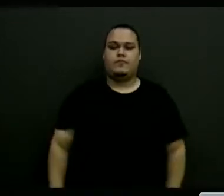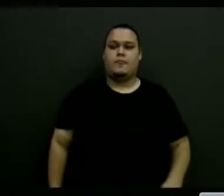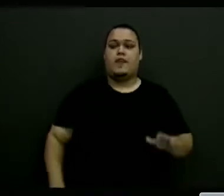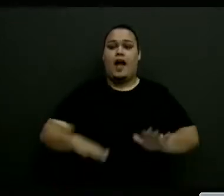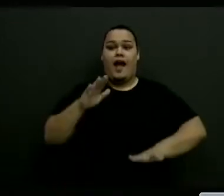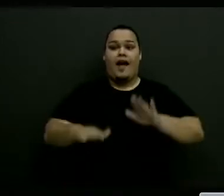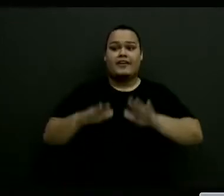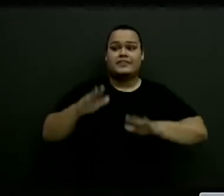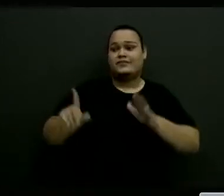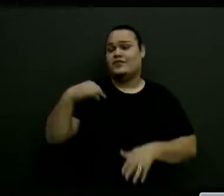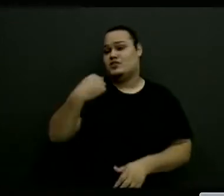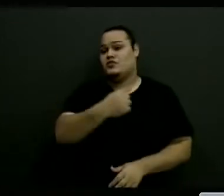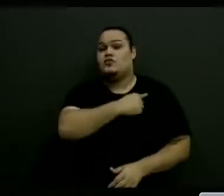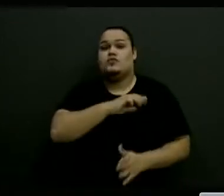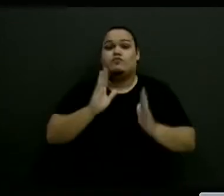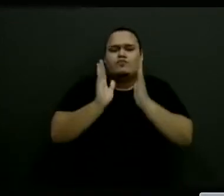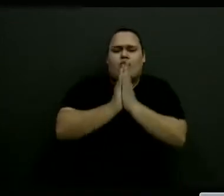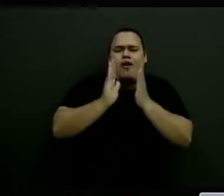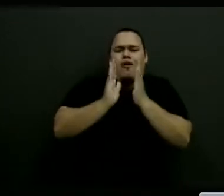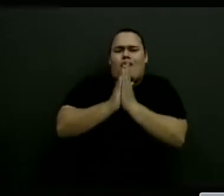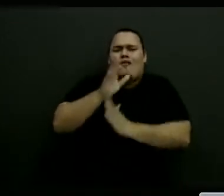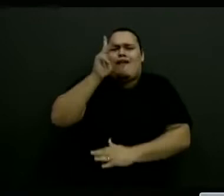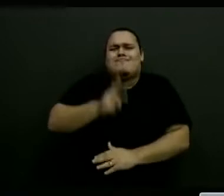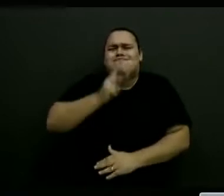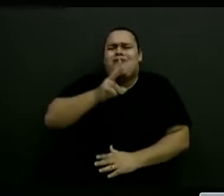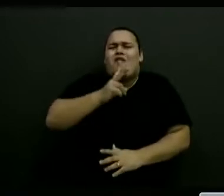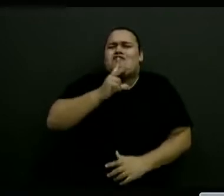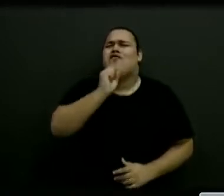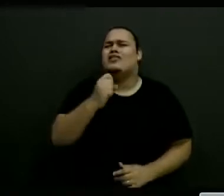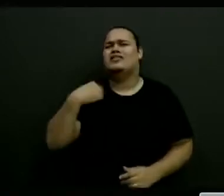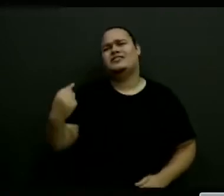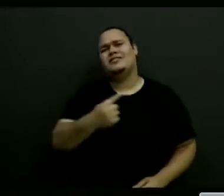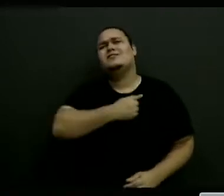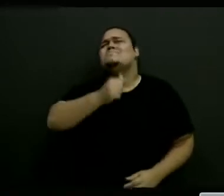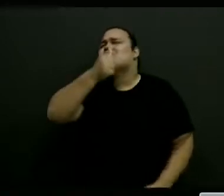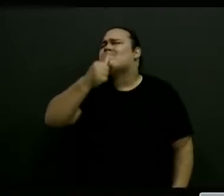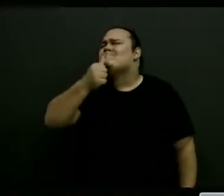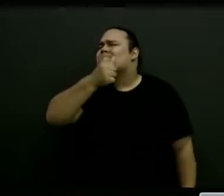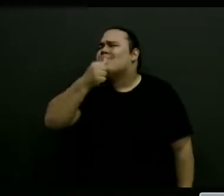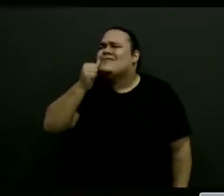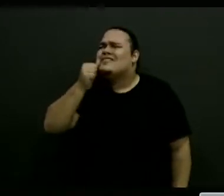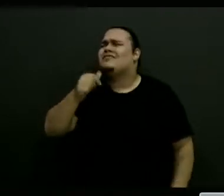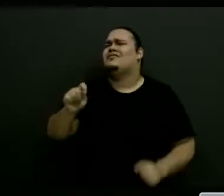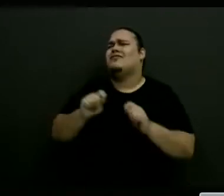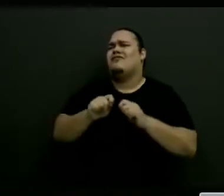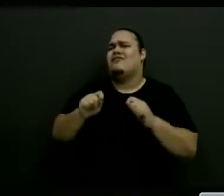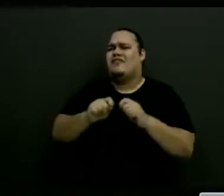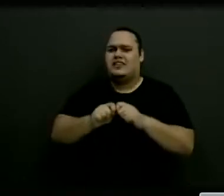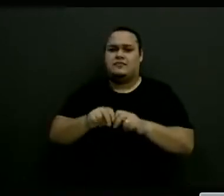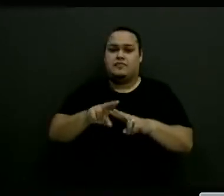Nós derramamos a nossa alma tão profundamente? Agora entendemos por que as multidões seguiam a